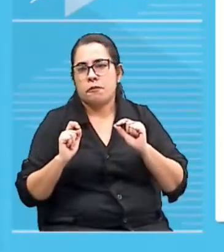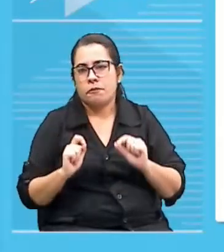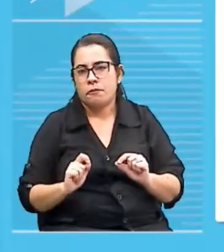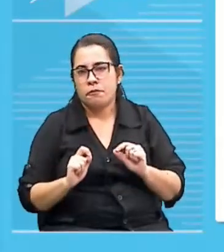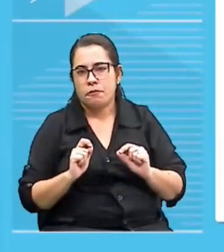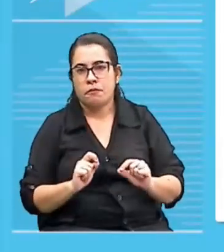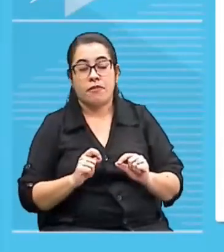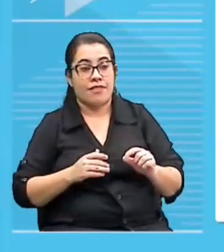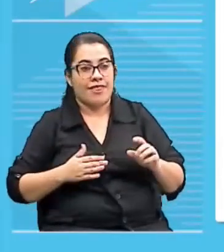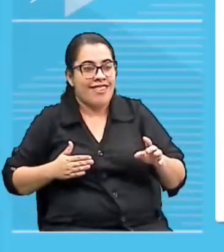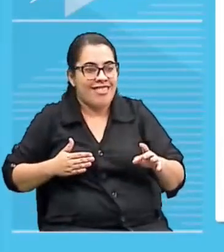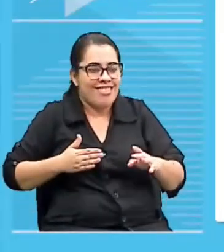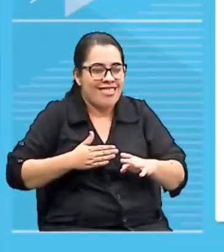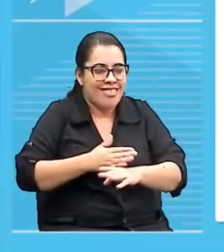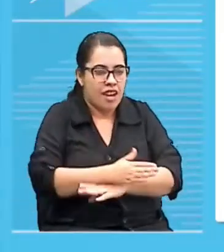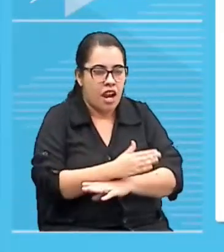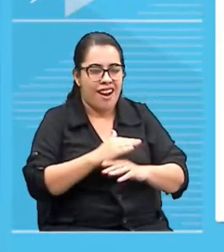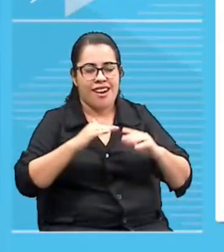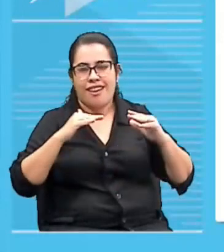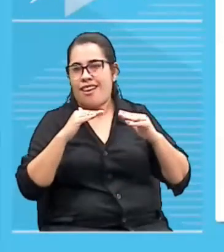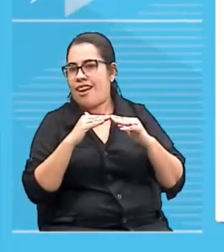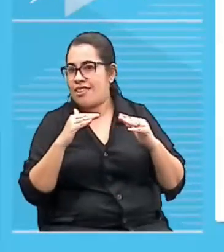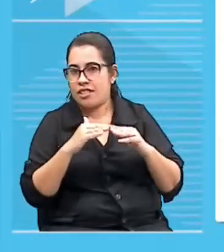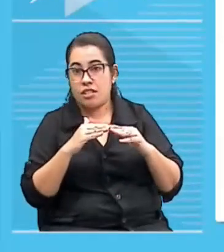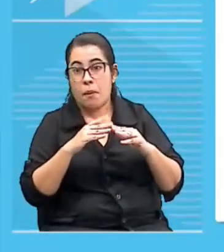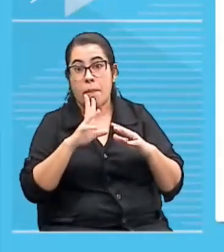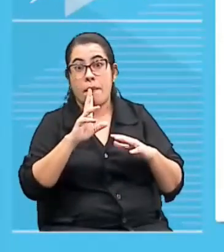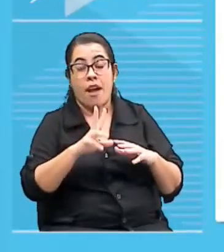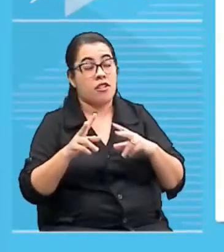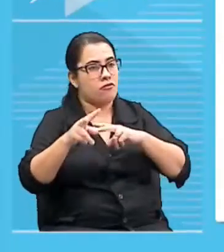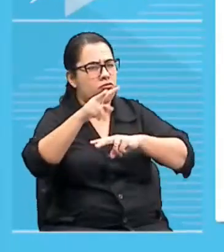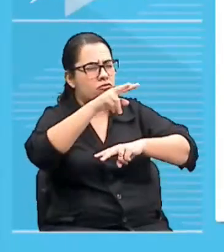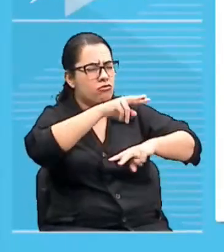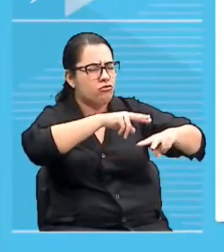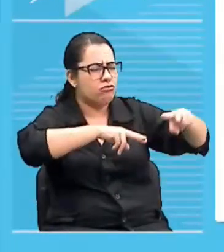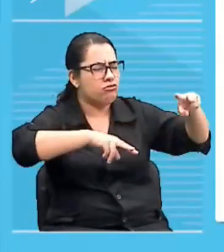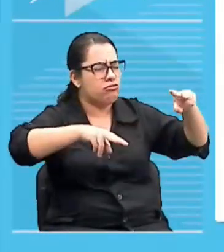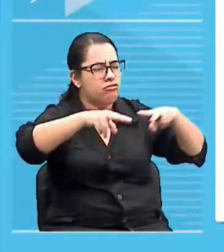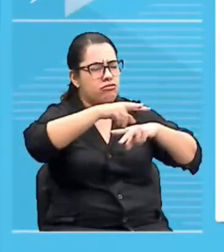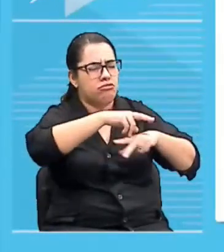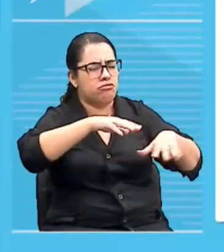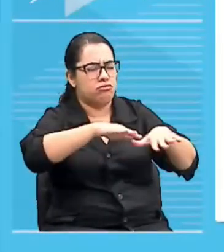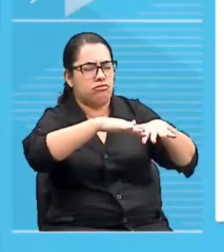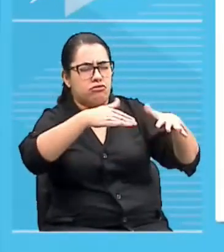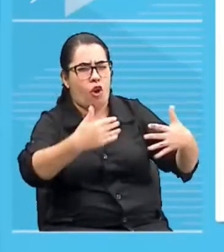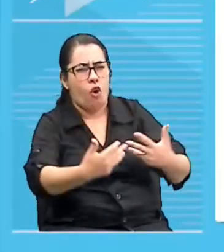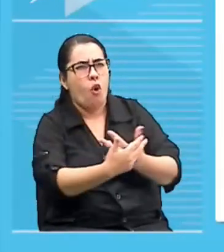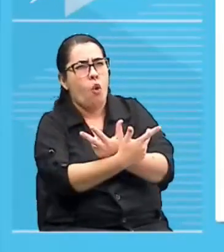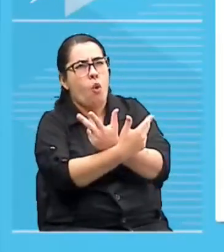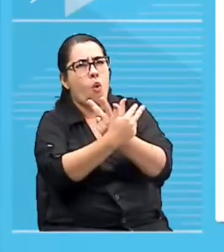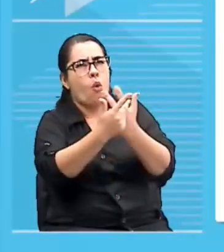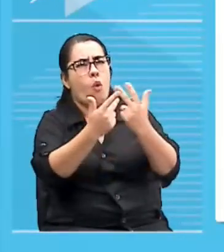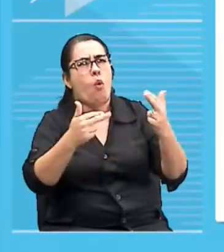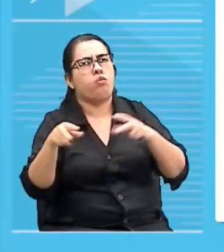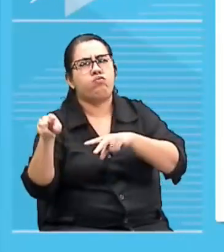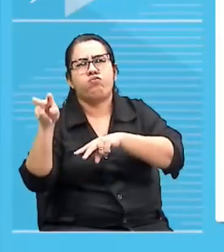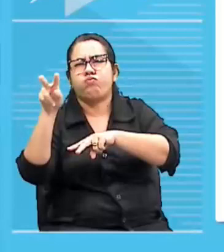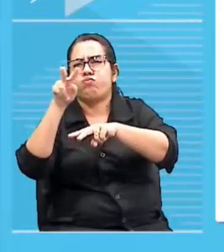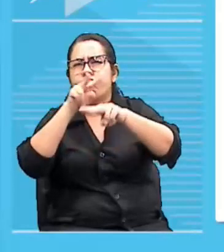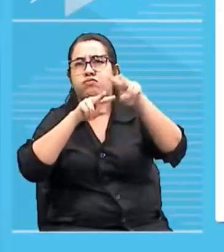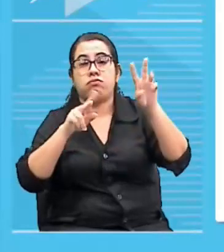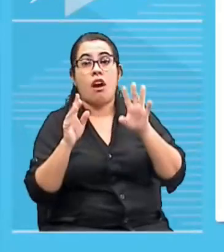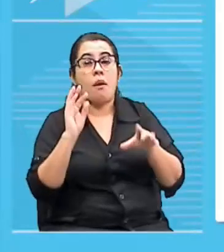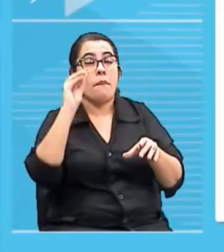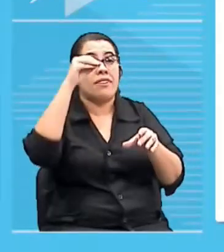consiga entrar dentro de uma casa e conseguir enxergar todos os móveis e conseguir enxergar tudo que tem